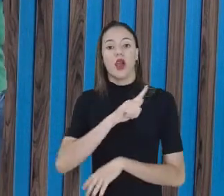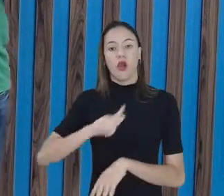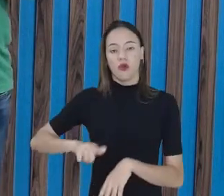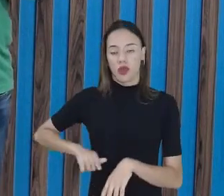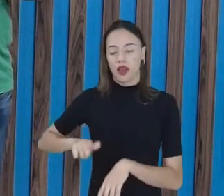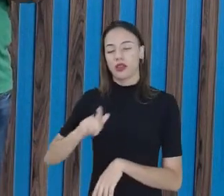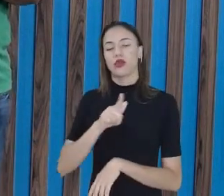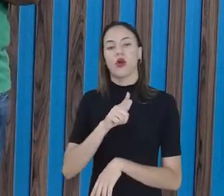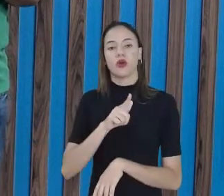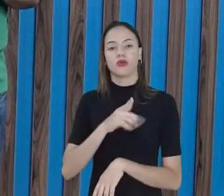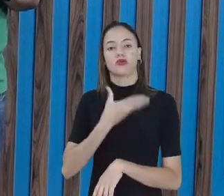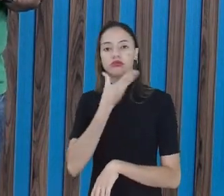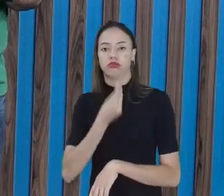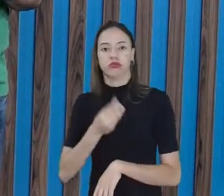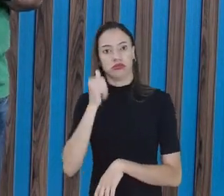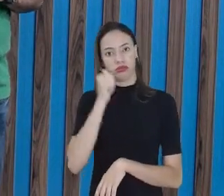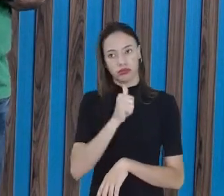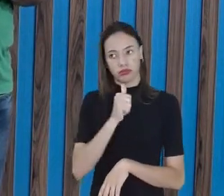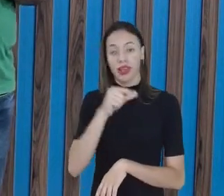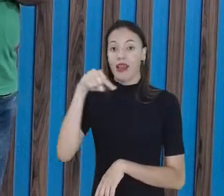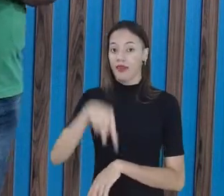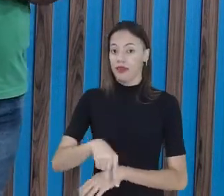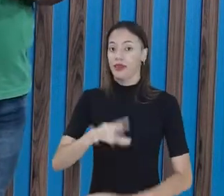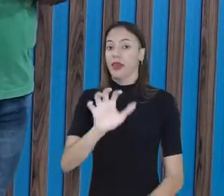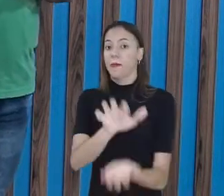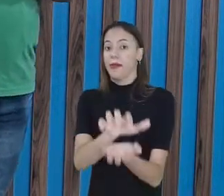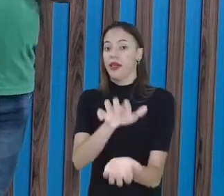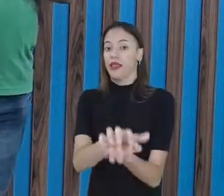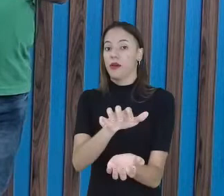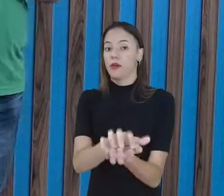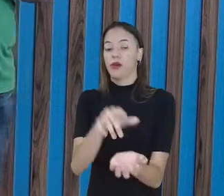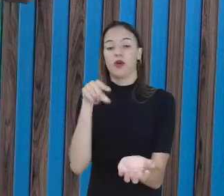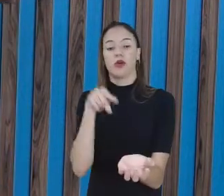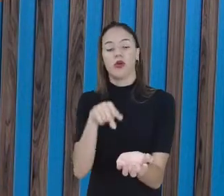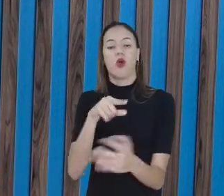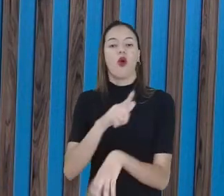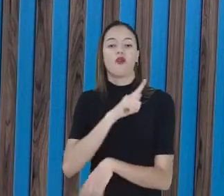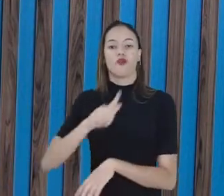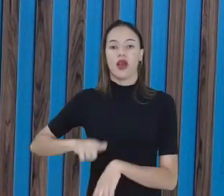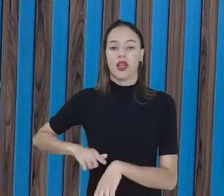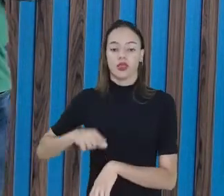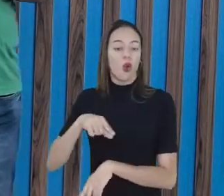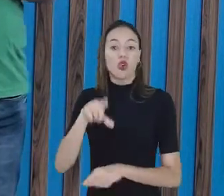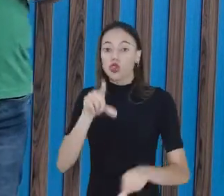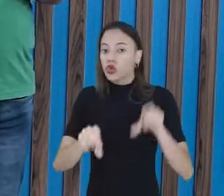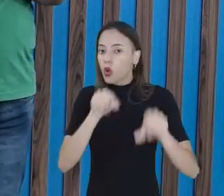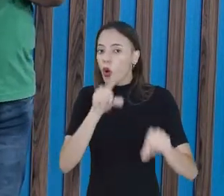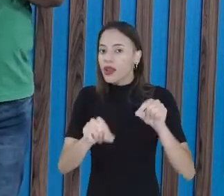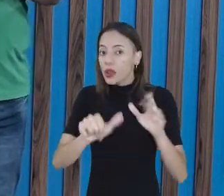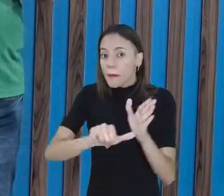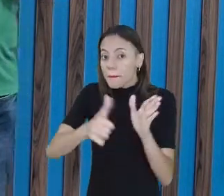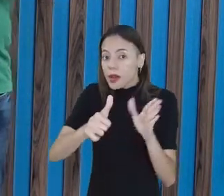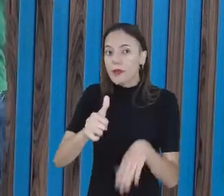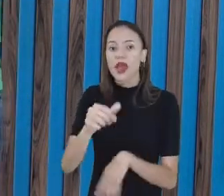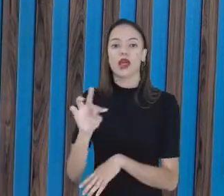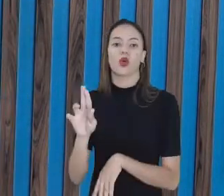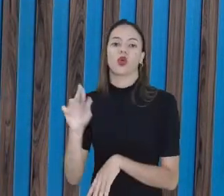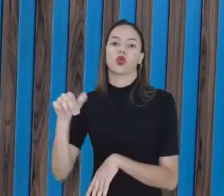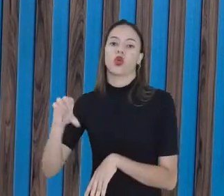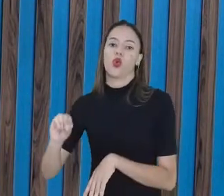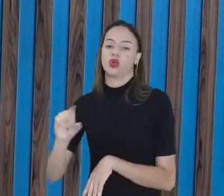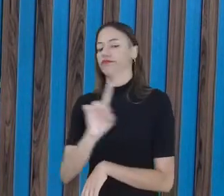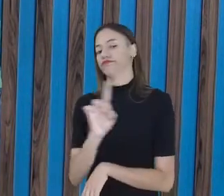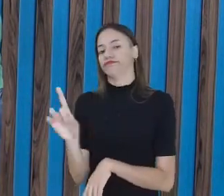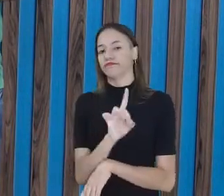ou governadora, que no caso de Pernambuco, o governador não foi escolhido em primeiro turno, então nós